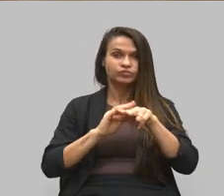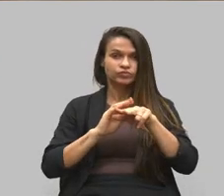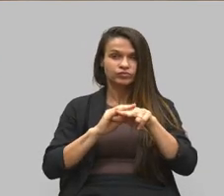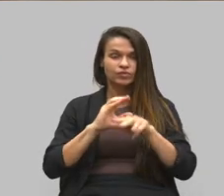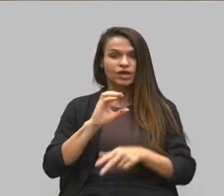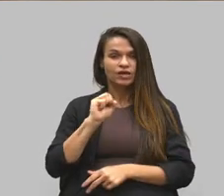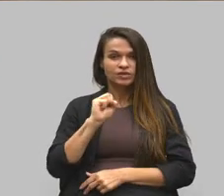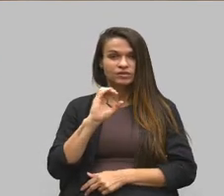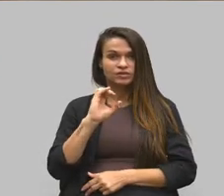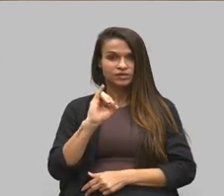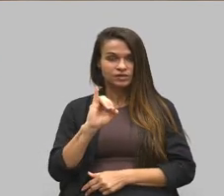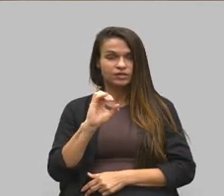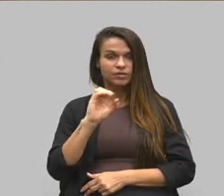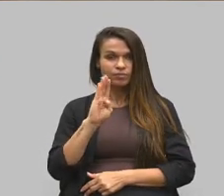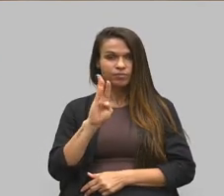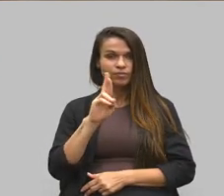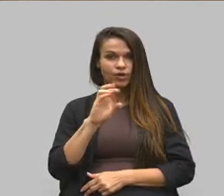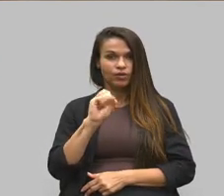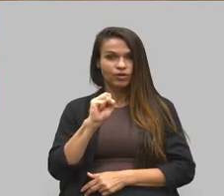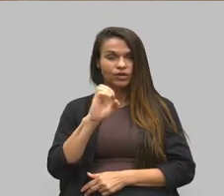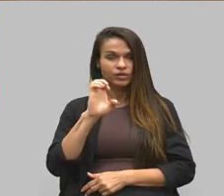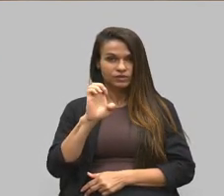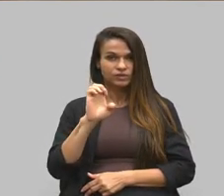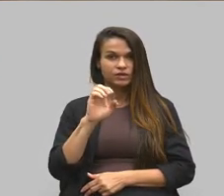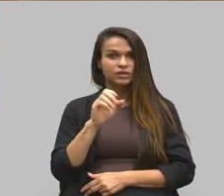75 testes de esforço